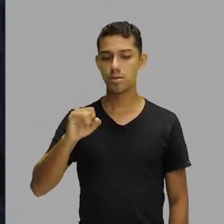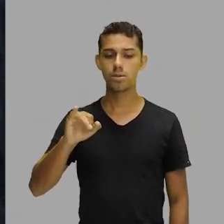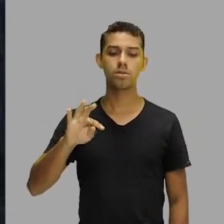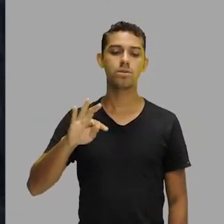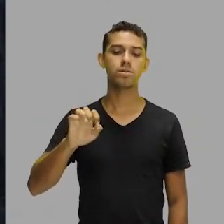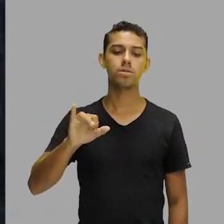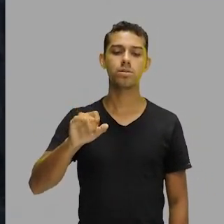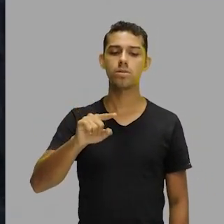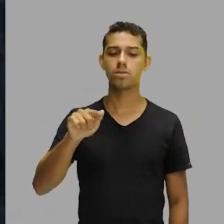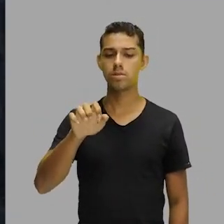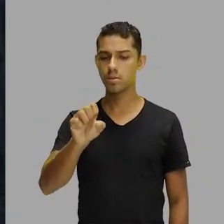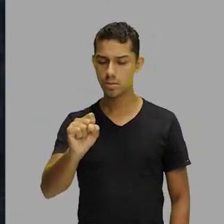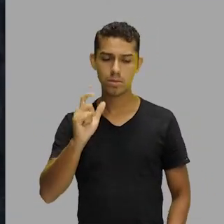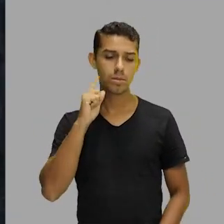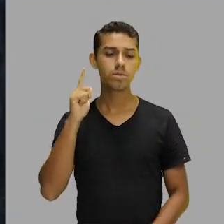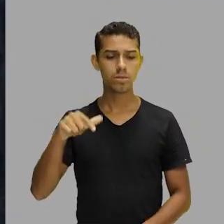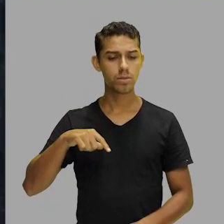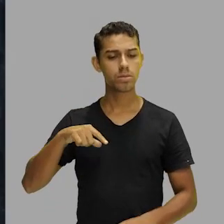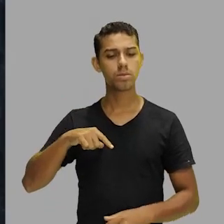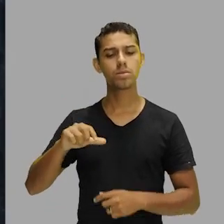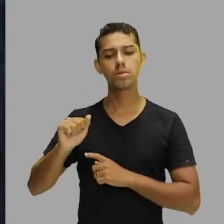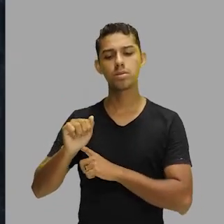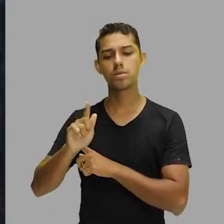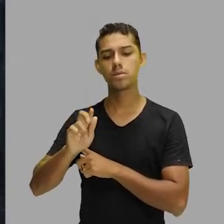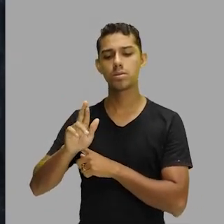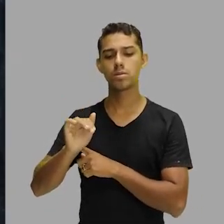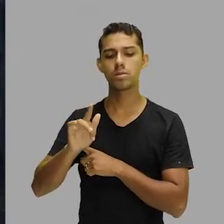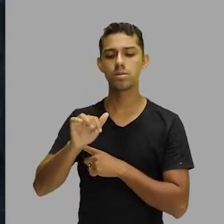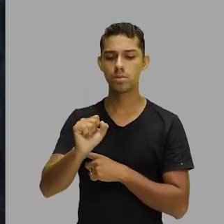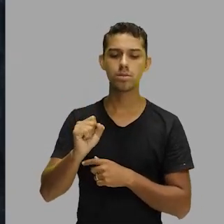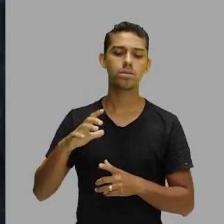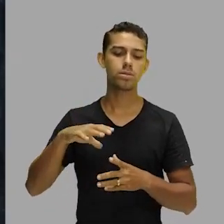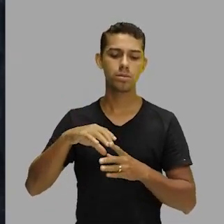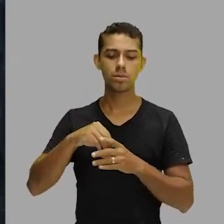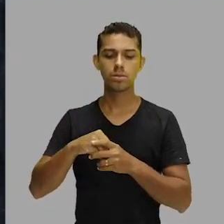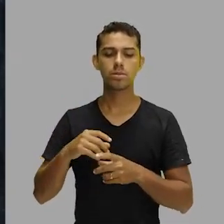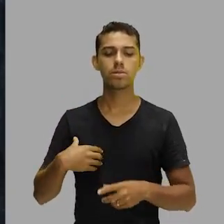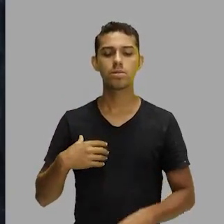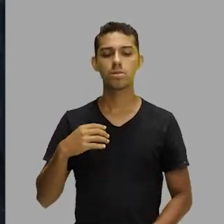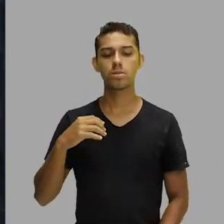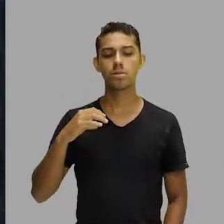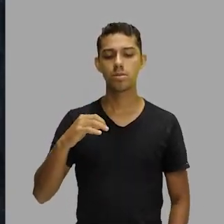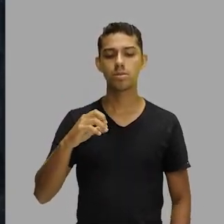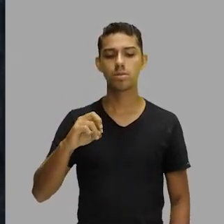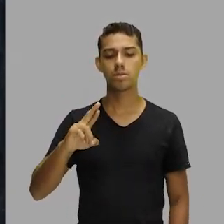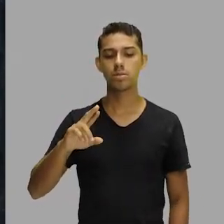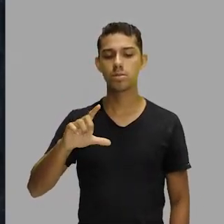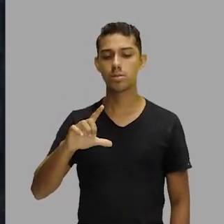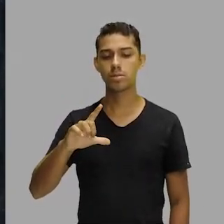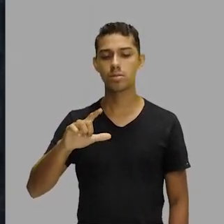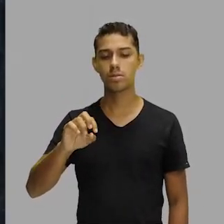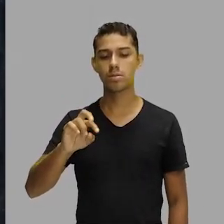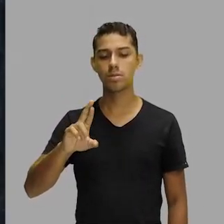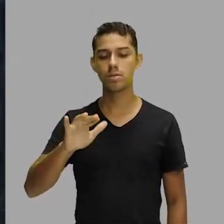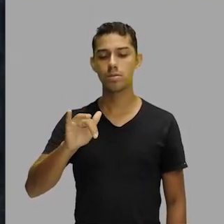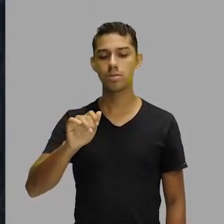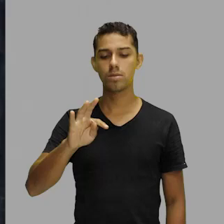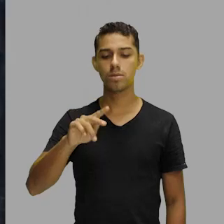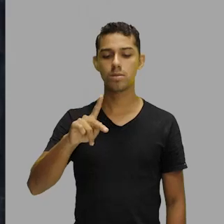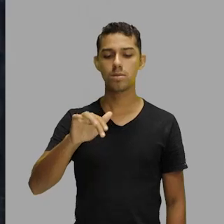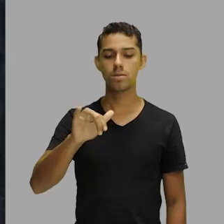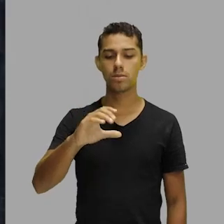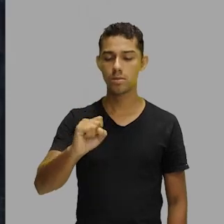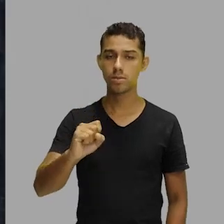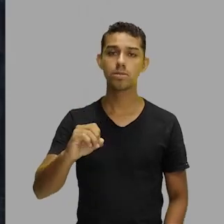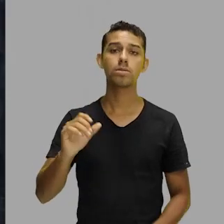organela responsável pela fotossíntese, né? Que é o cloroplasto. E a bactéria fotossintetizante?